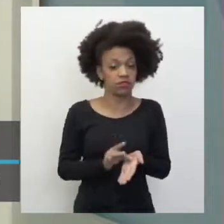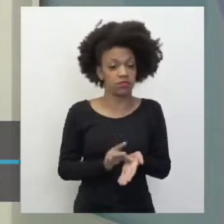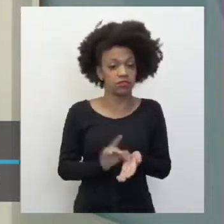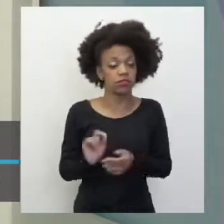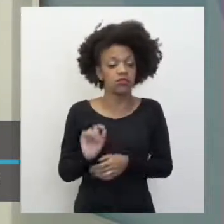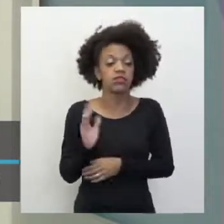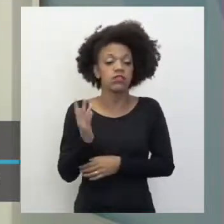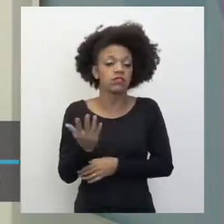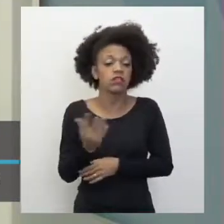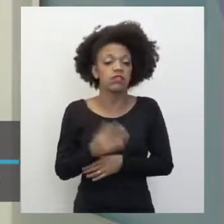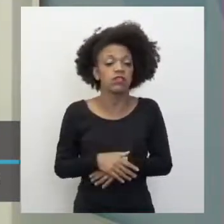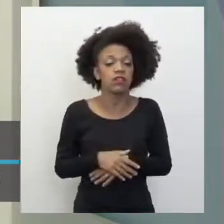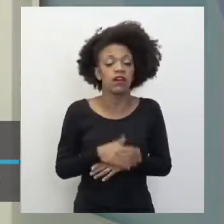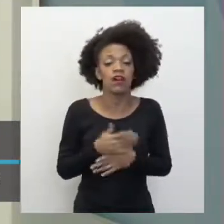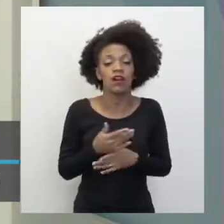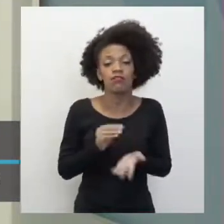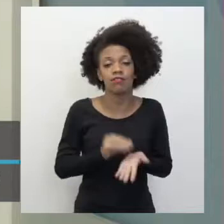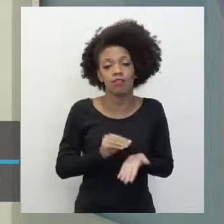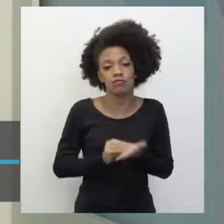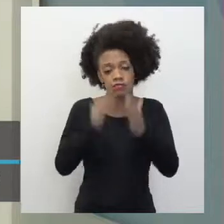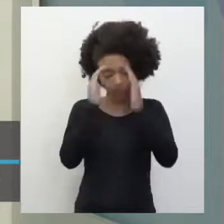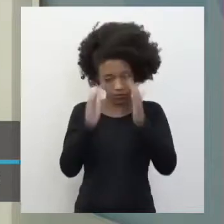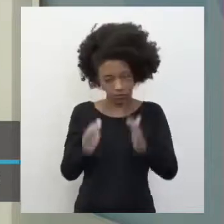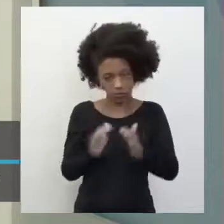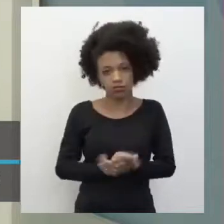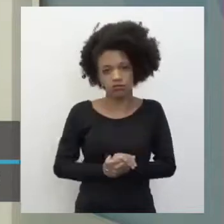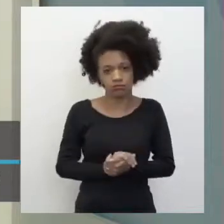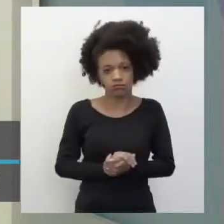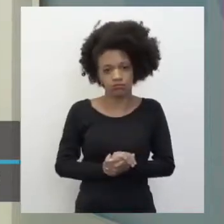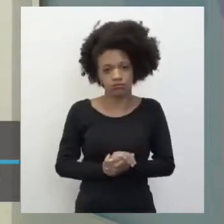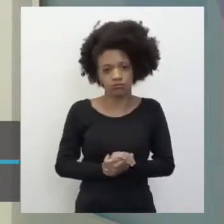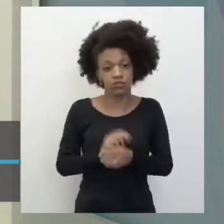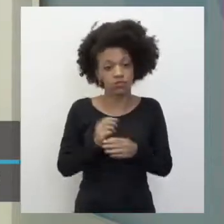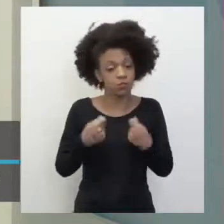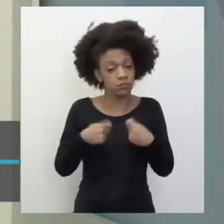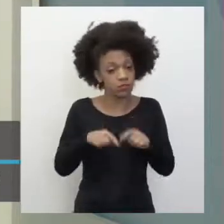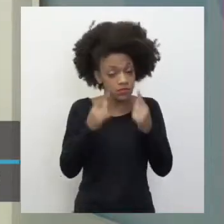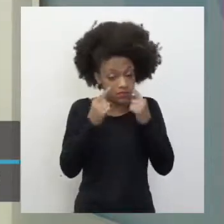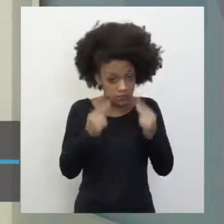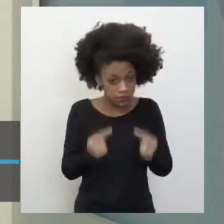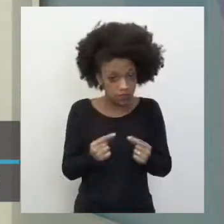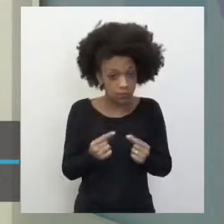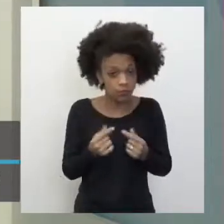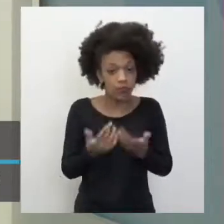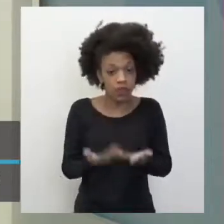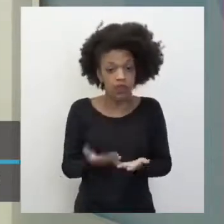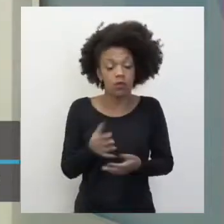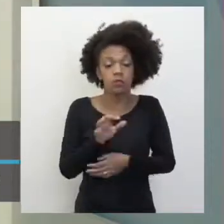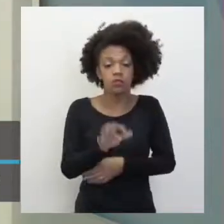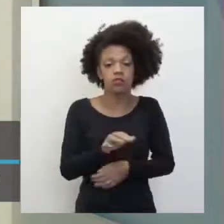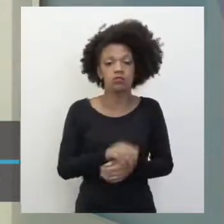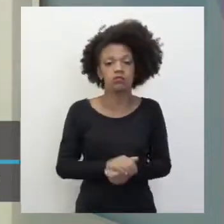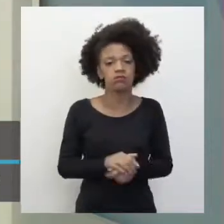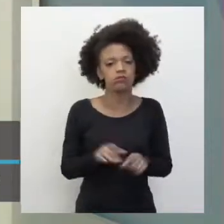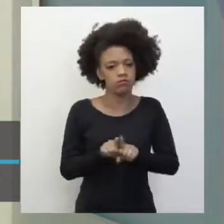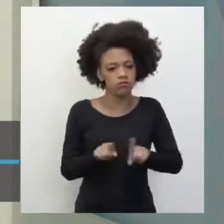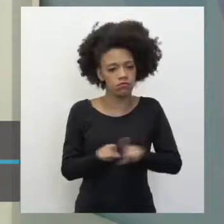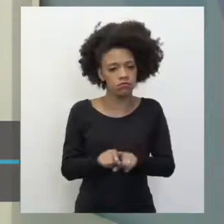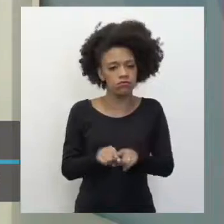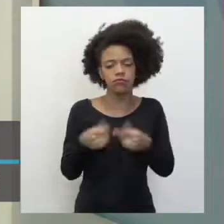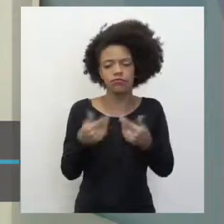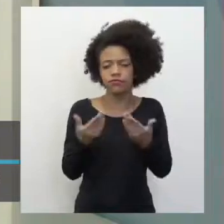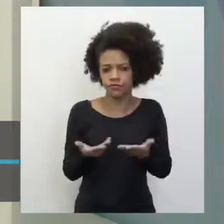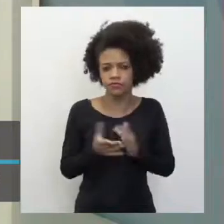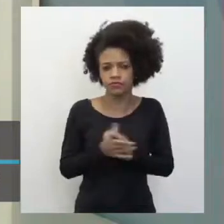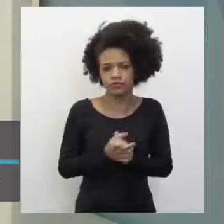acontece o quê? Vem a intolerância. Bem colocado. Então, precisa prestar atenção muito nisso. É para isso também. Então, por